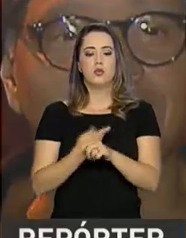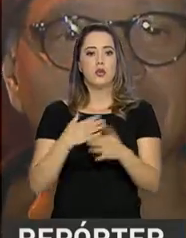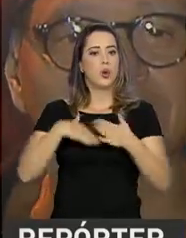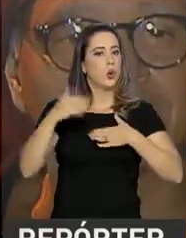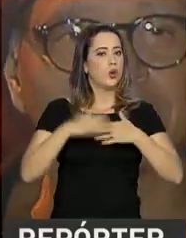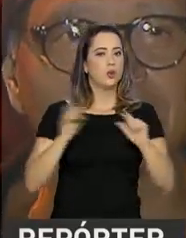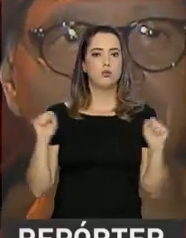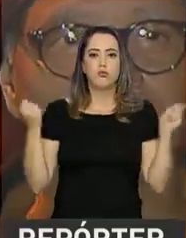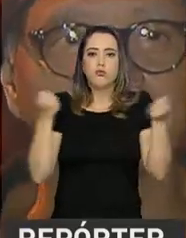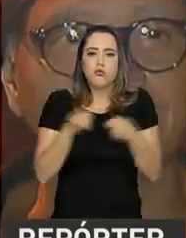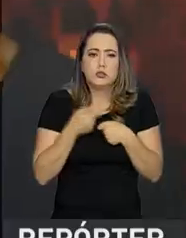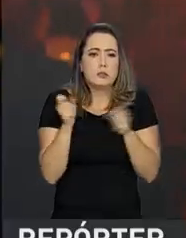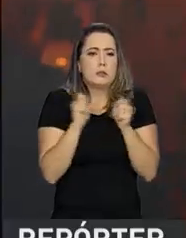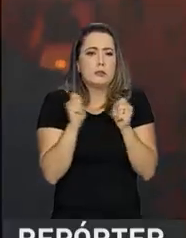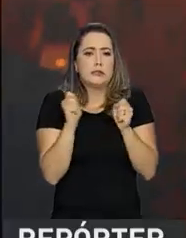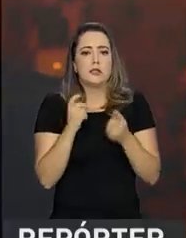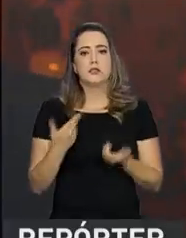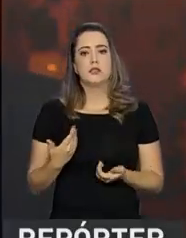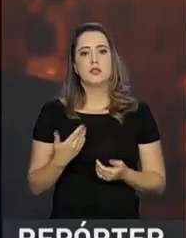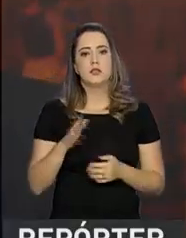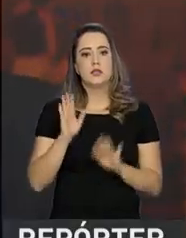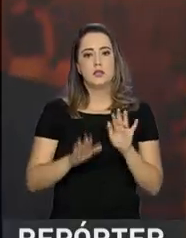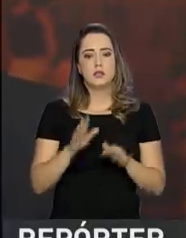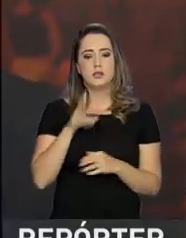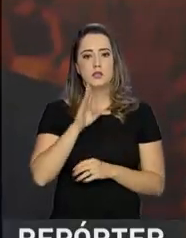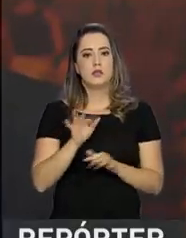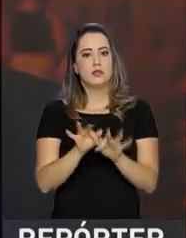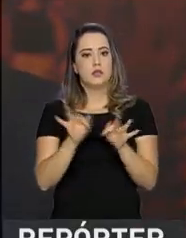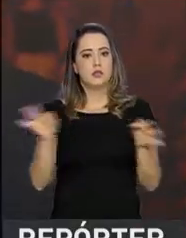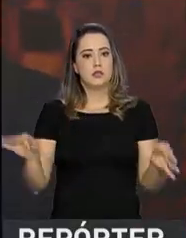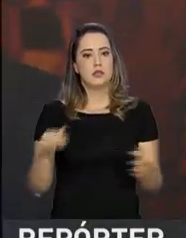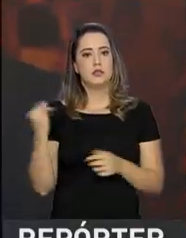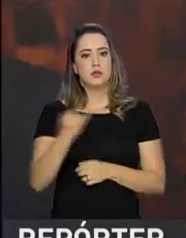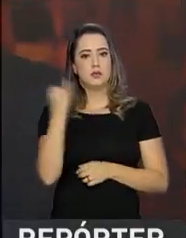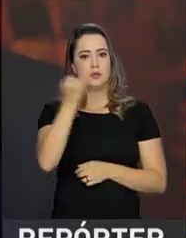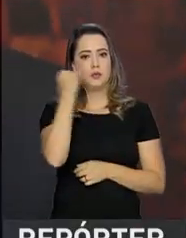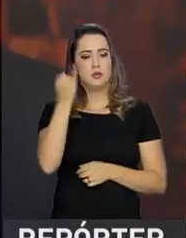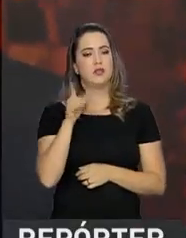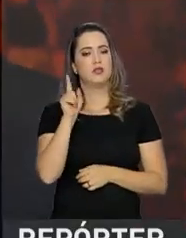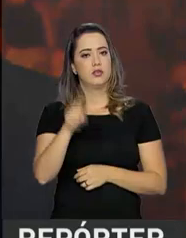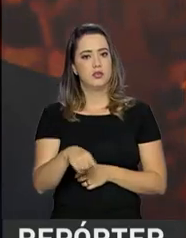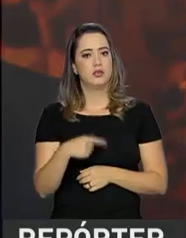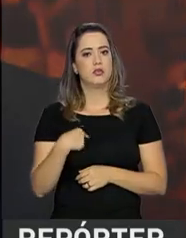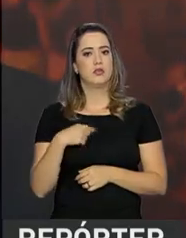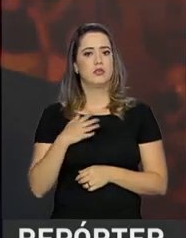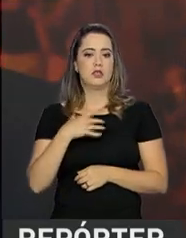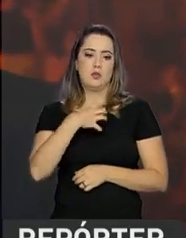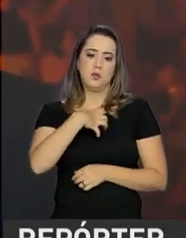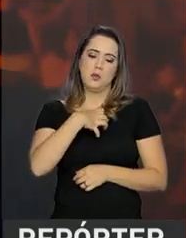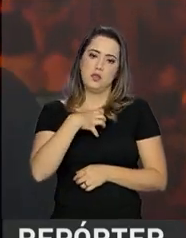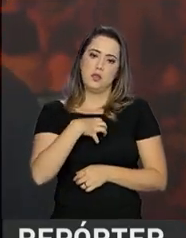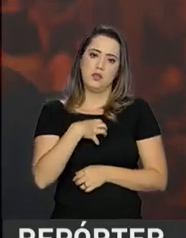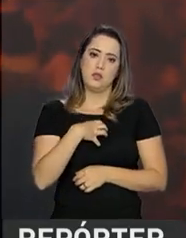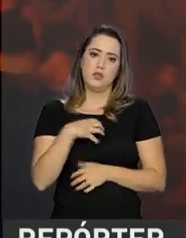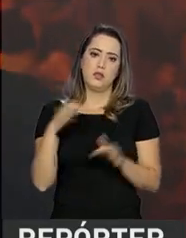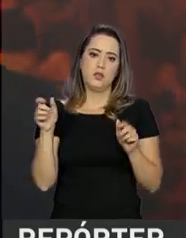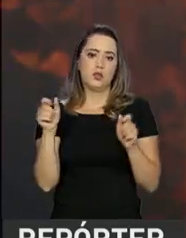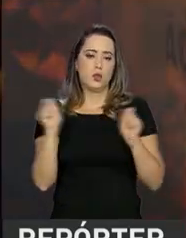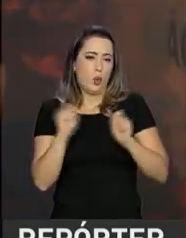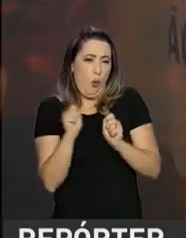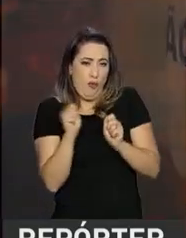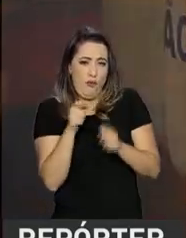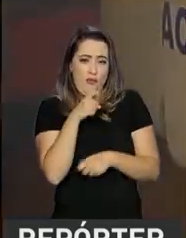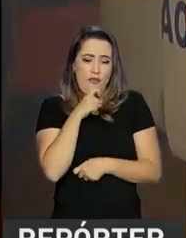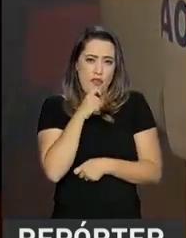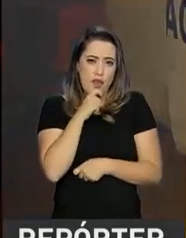alguma coisa para sair do frio você ver como as coisas simples tem tanto valor né eu ia ficar com frio e com fome e